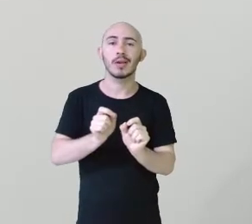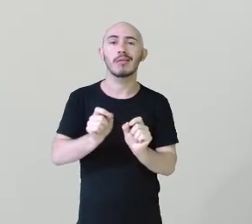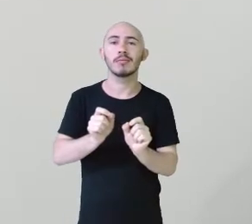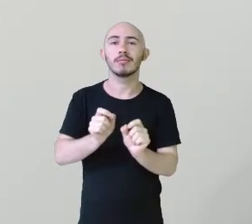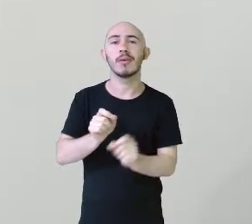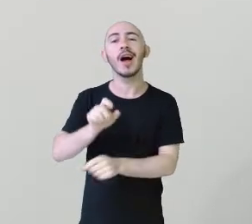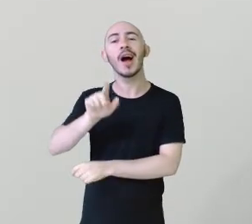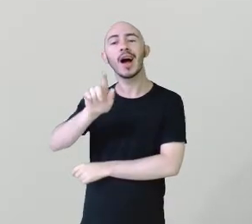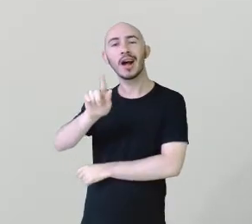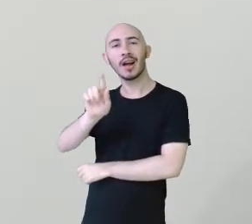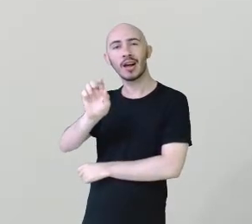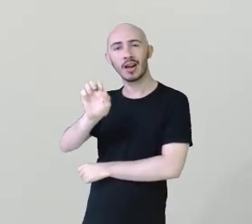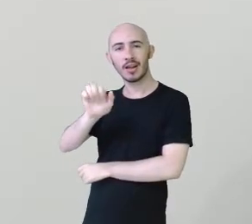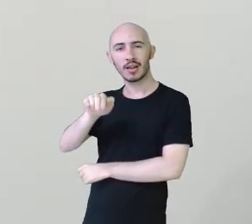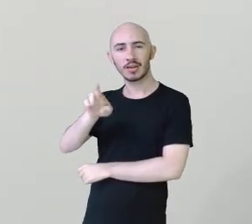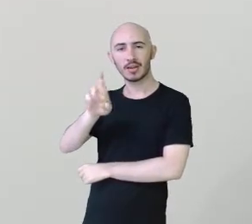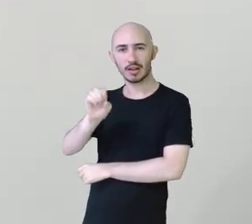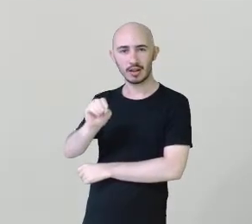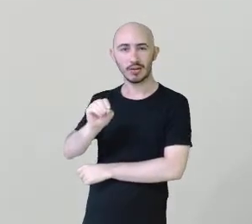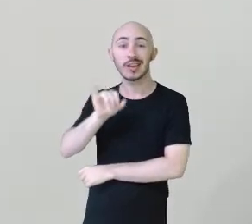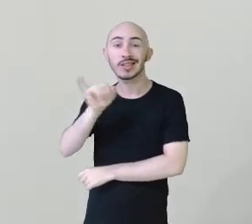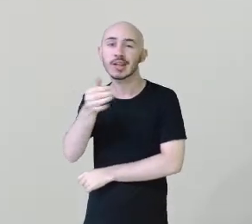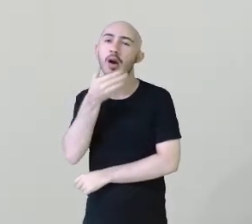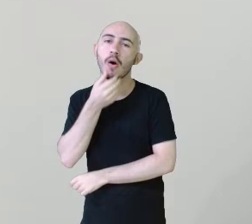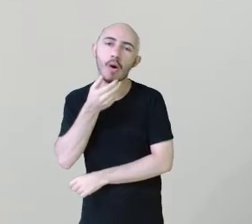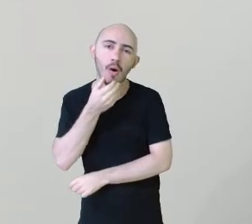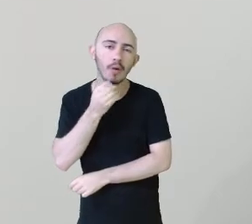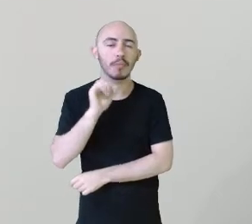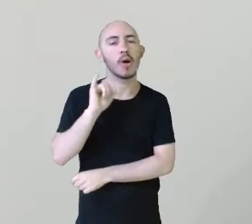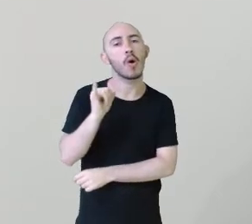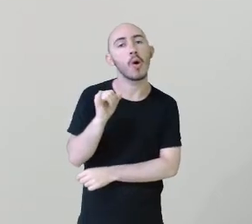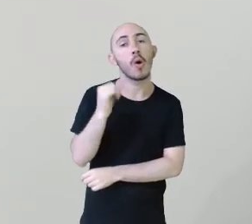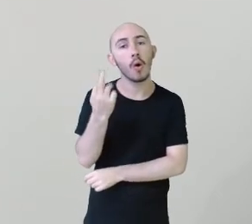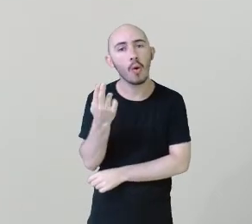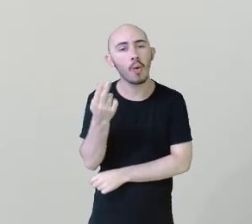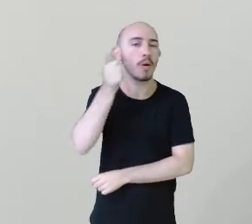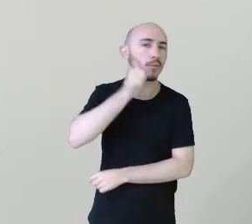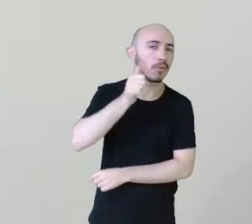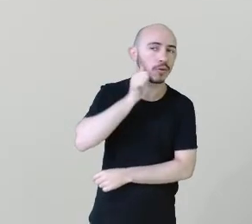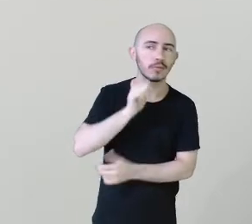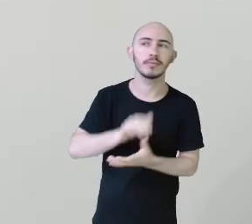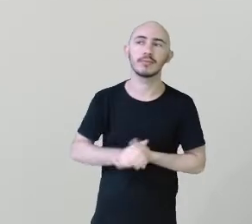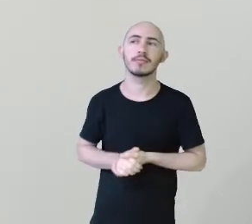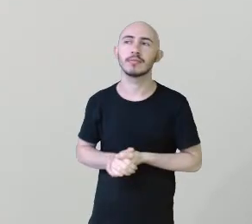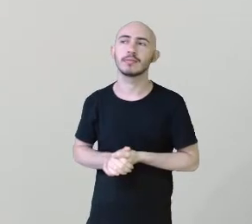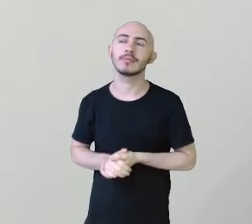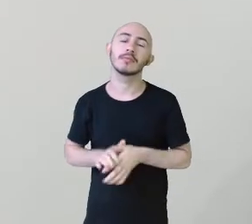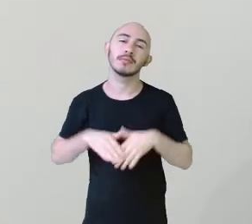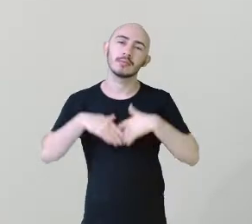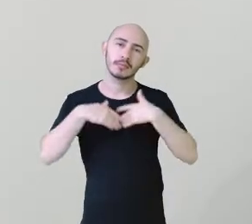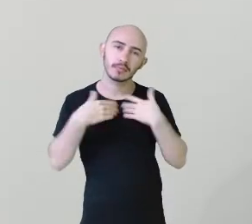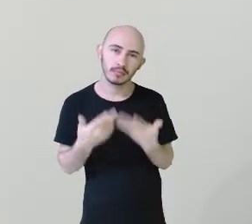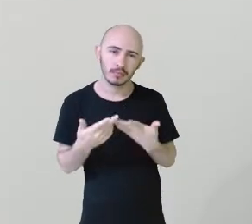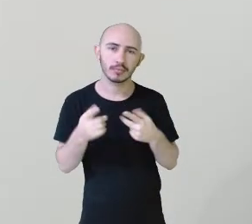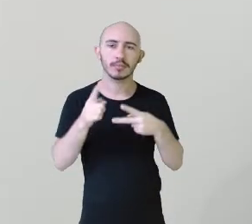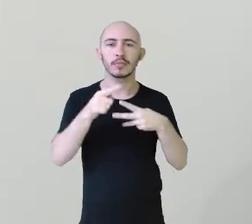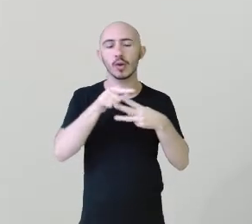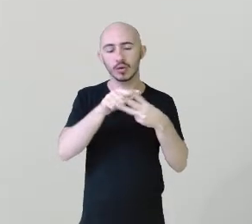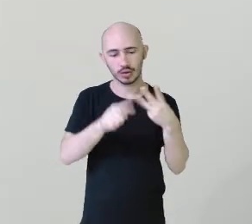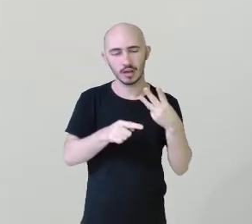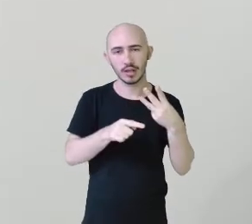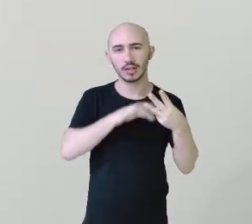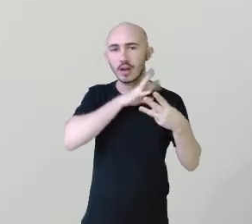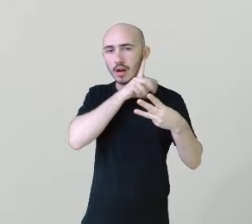gênero. Como é que ficaria? Vamos lá. O ratinho, o gato e o galo. Então, todos aí estão